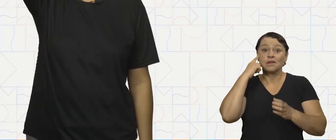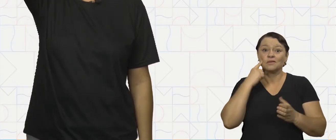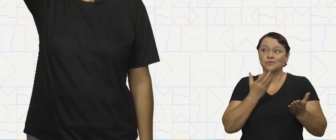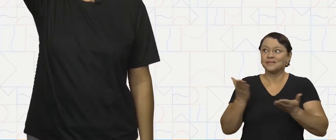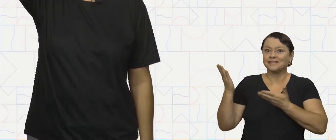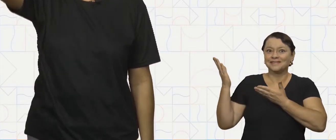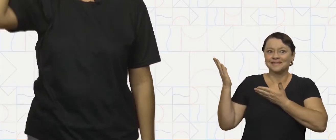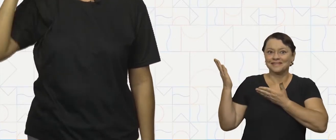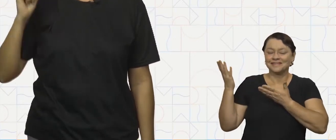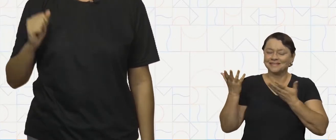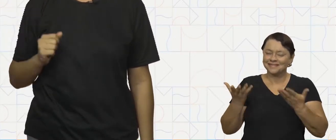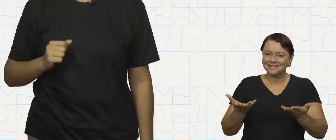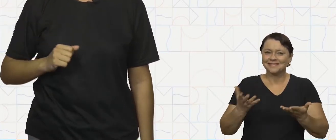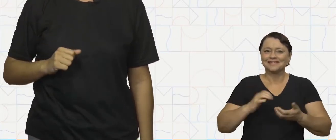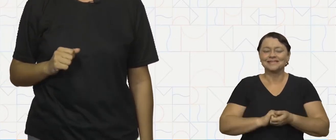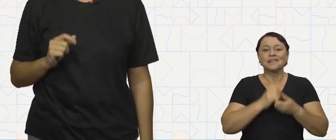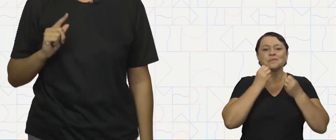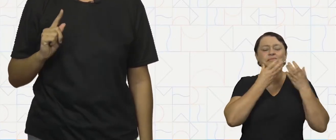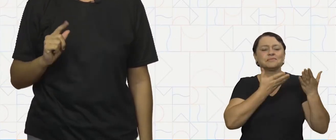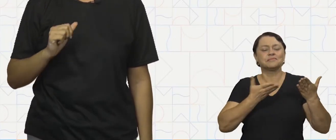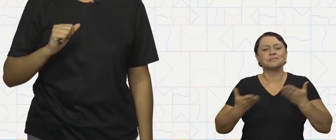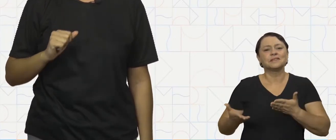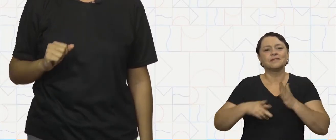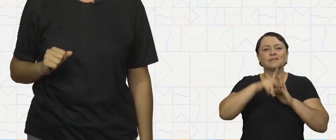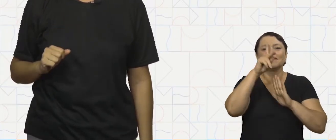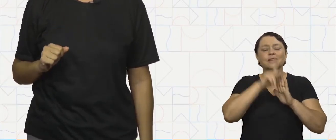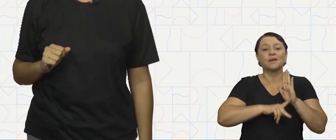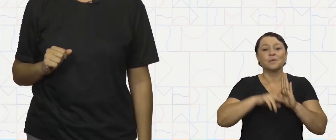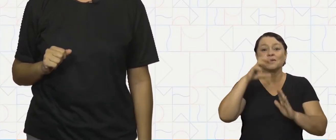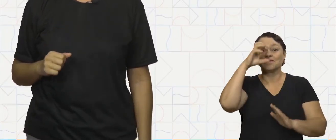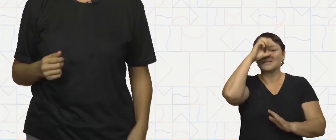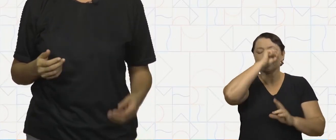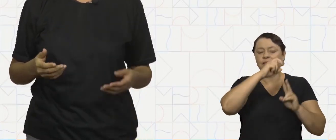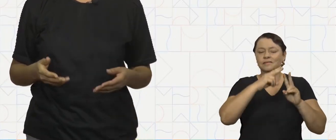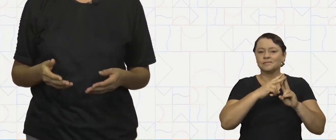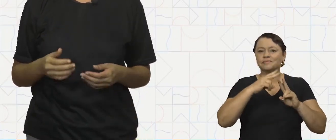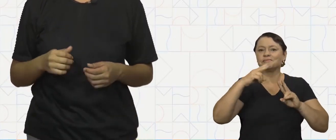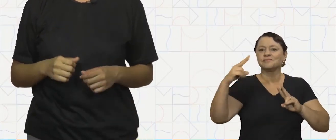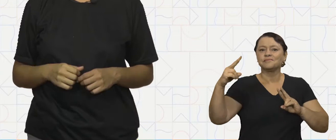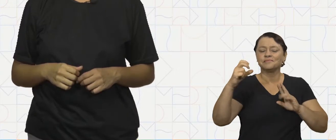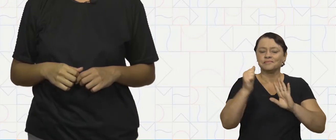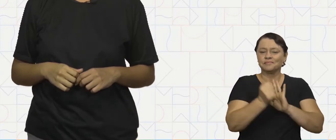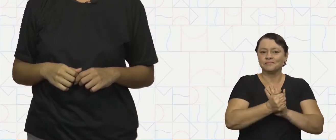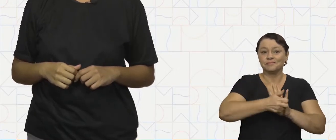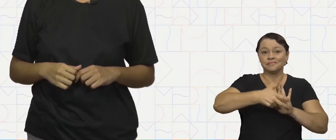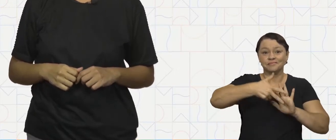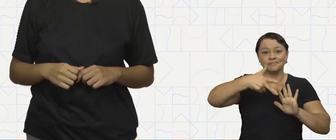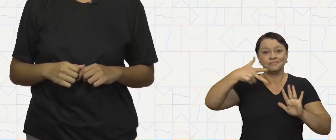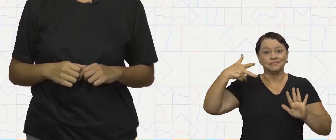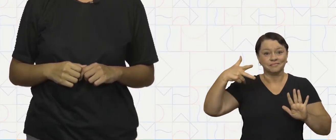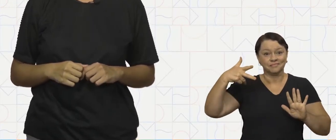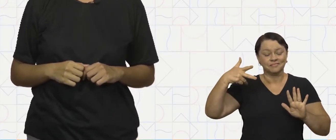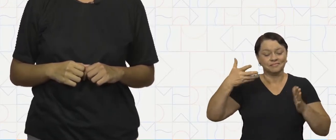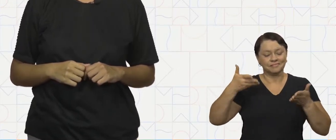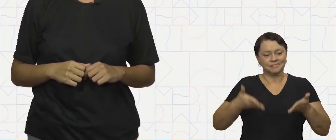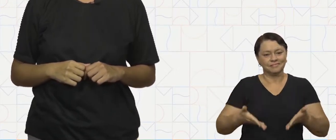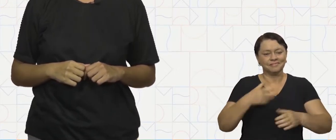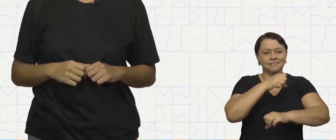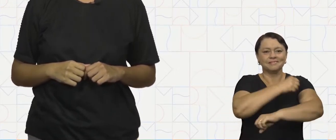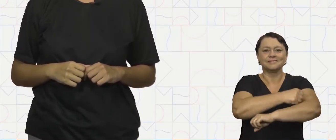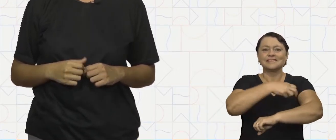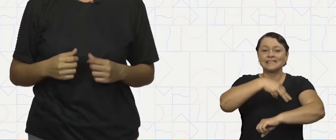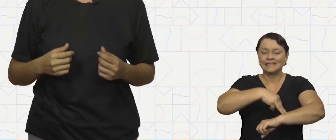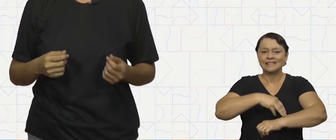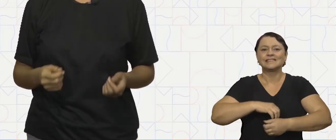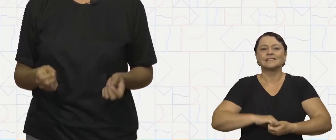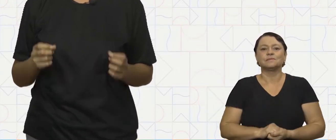esse. Bem-vindos ao projeto Aprender Além da Escola, do Centro de Mídias e Tecnologias Educacionais da